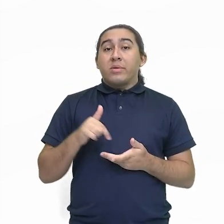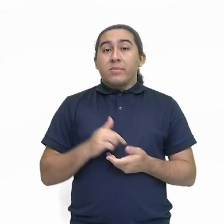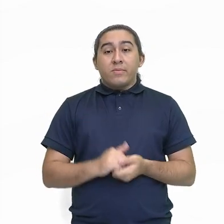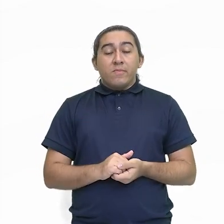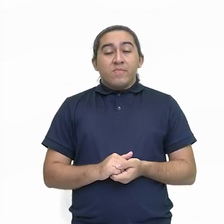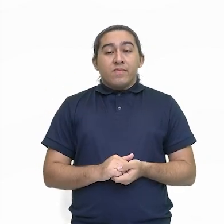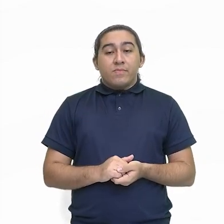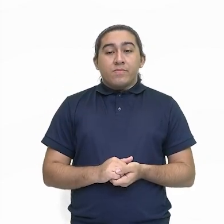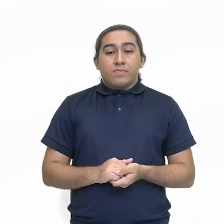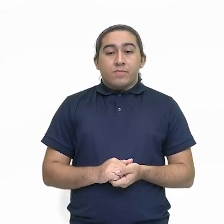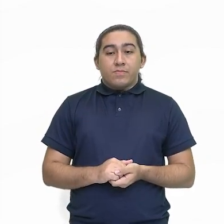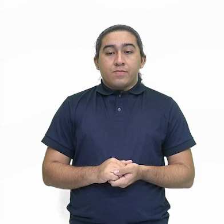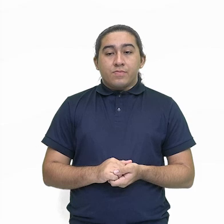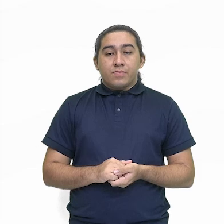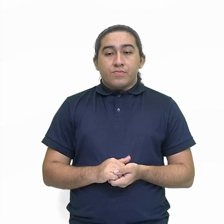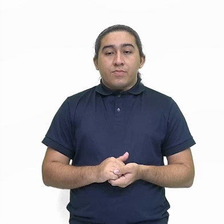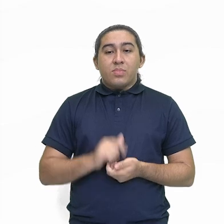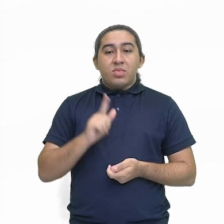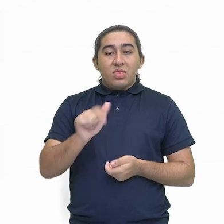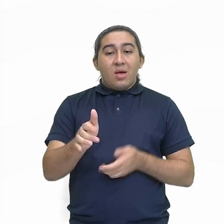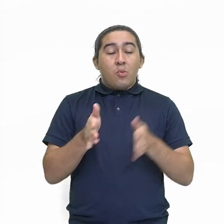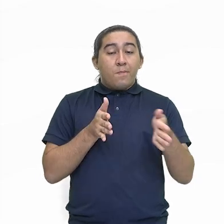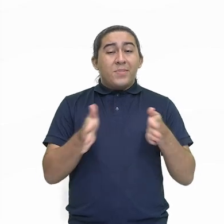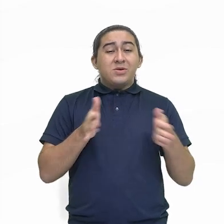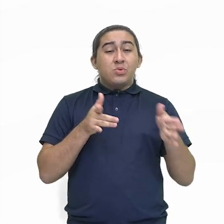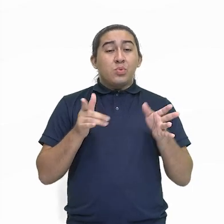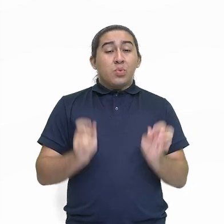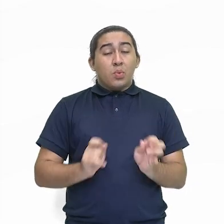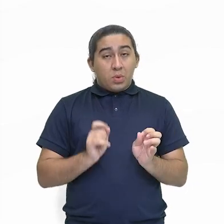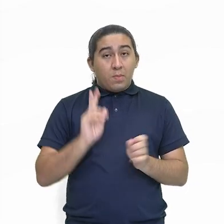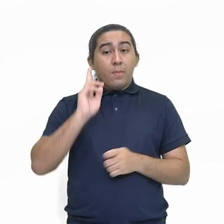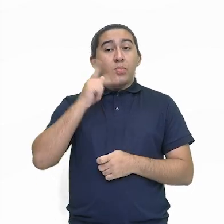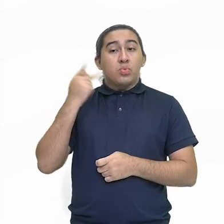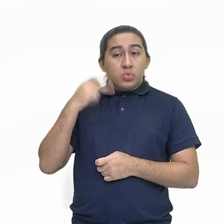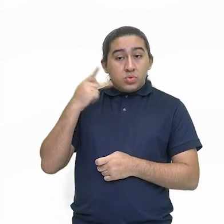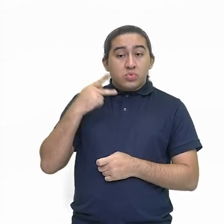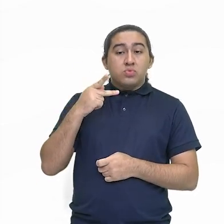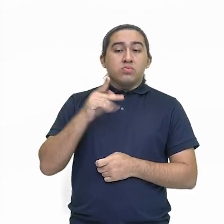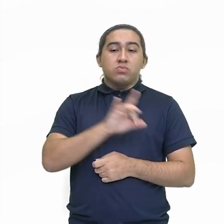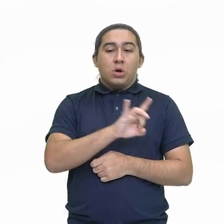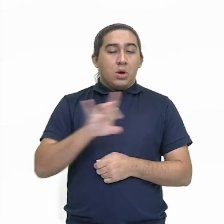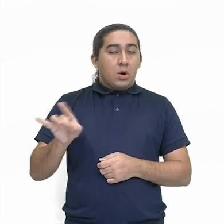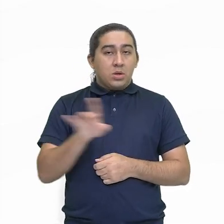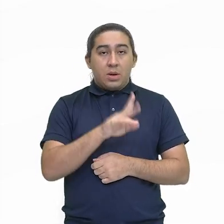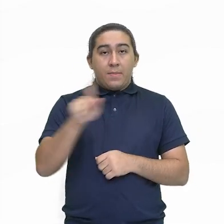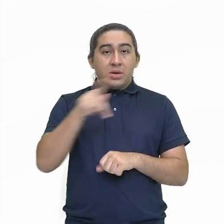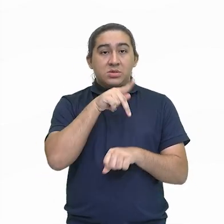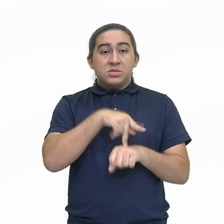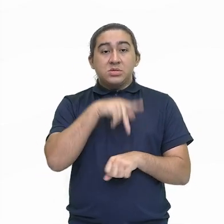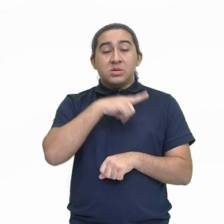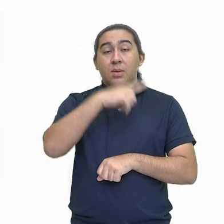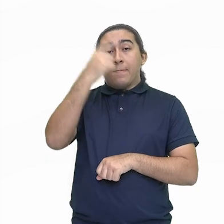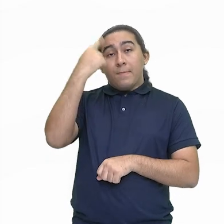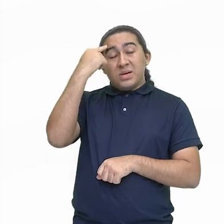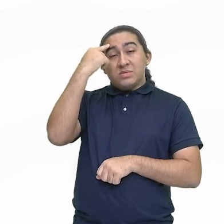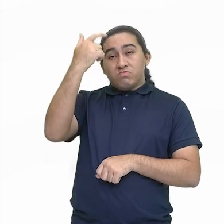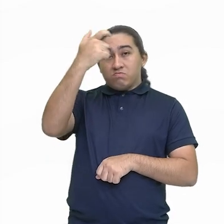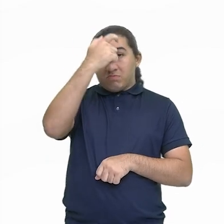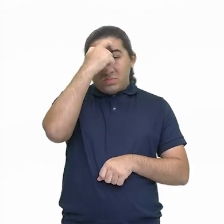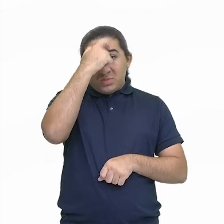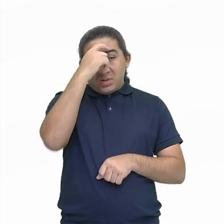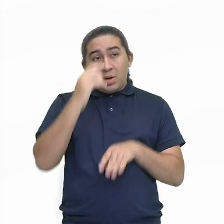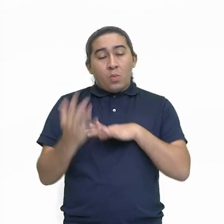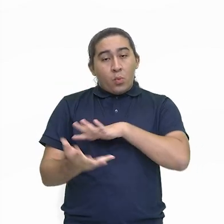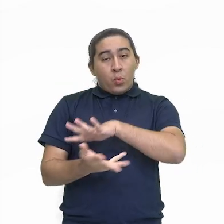Então foi uma rivalidade ali do ponto de vista político, né? Cada país ali ideológico, essa coisa aí de